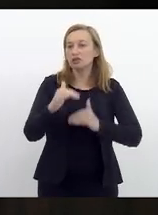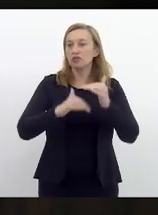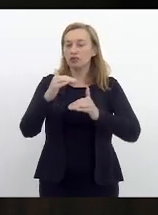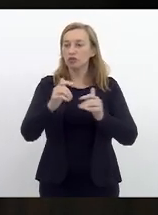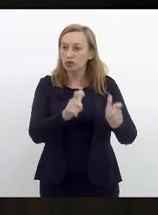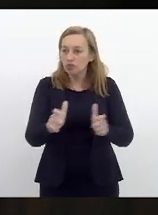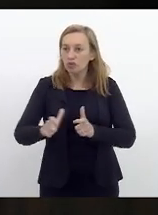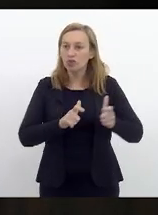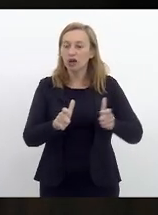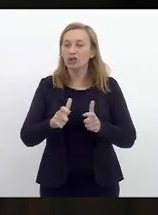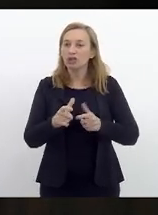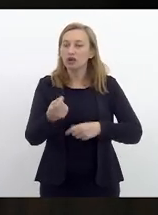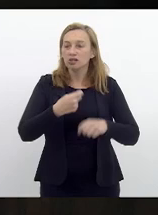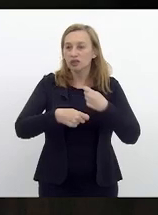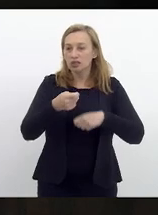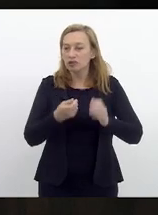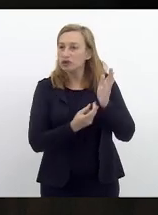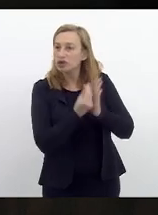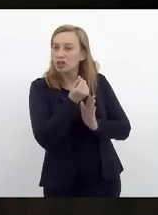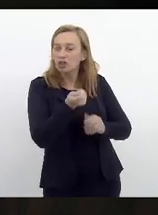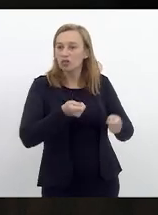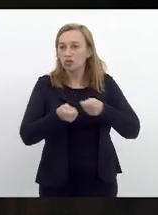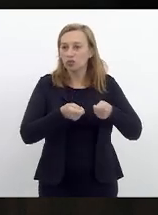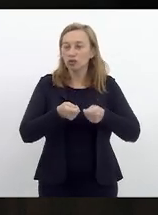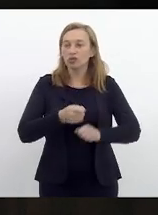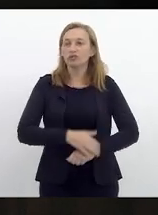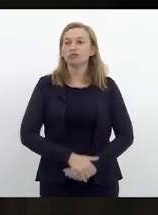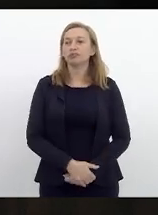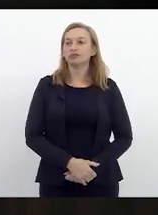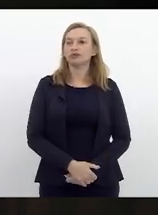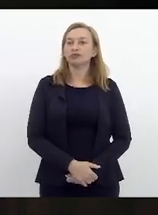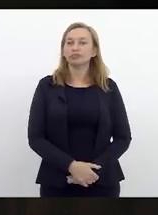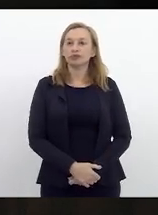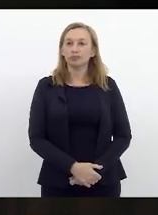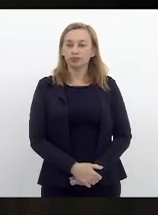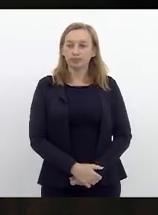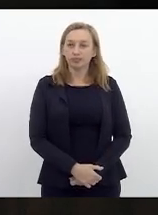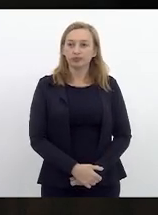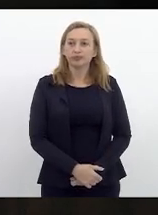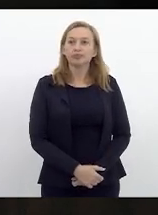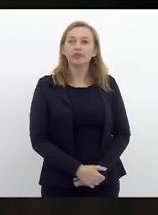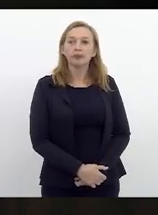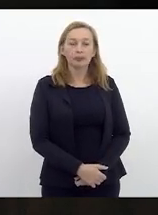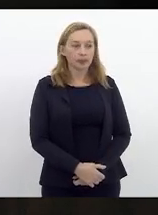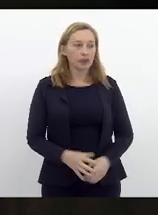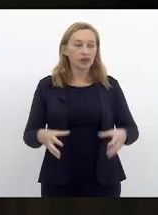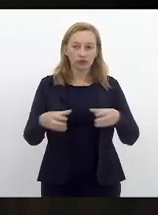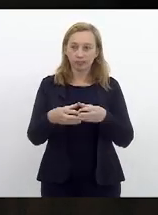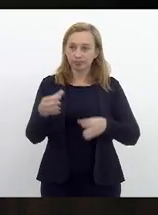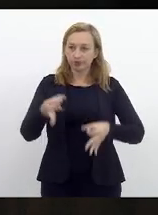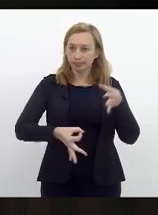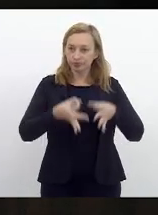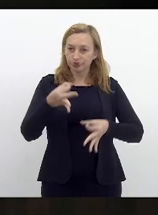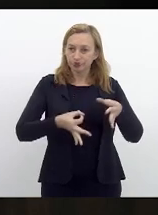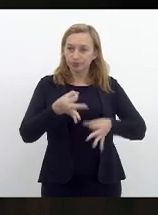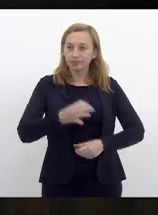Regional, e de Orçamento, Finanças, Fiscalização Financeira e Controle. Para emitir parecer pela Comissão de Constituição e